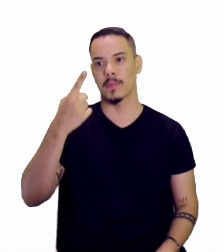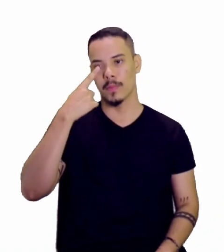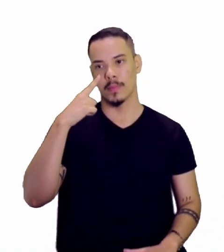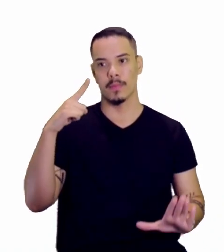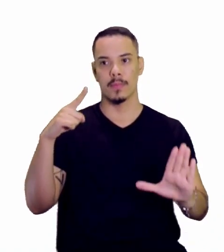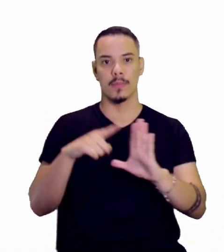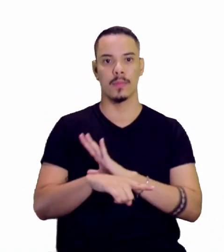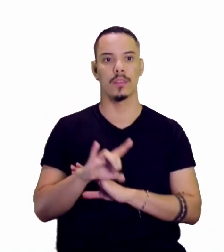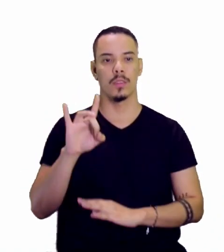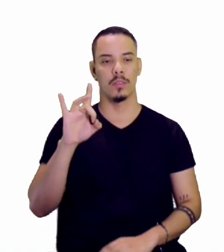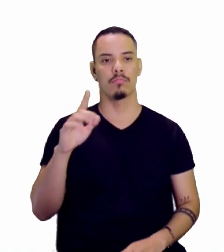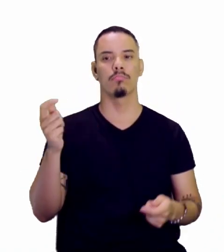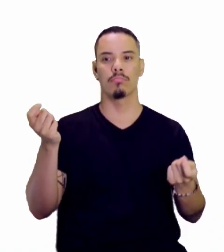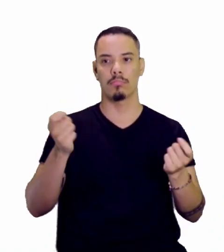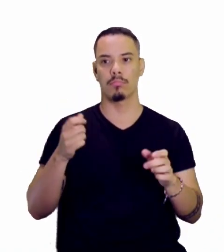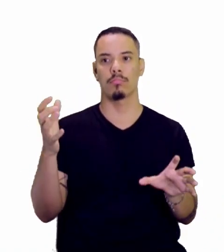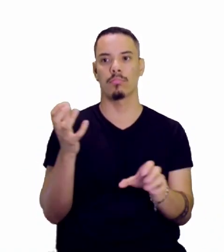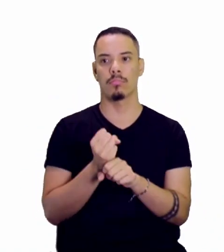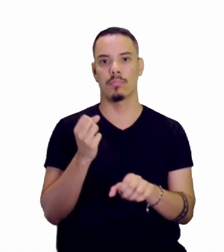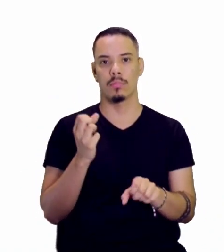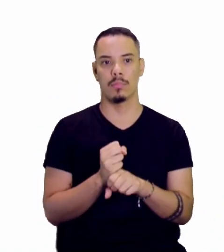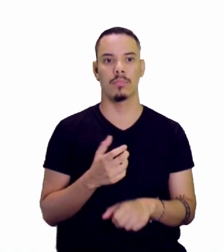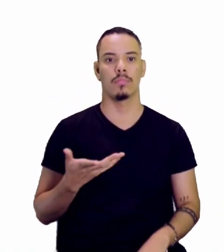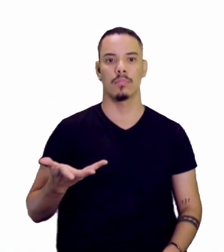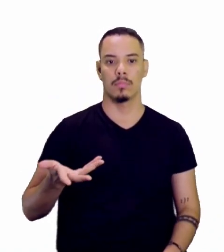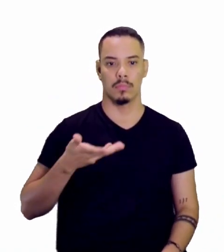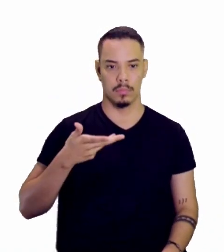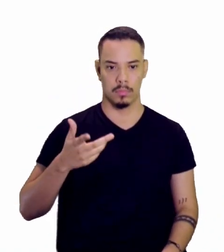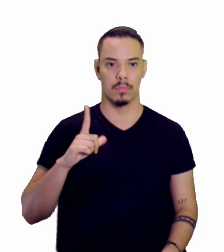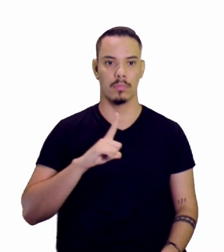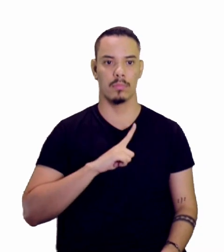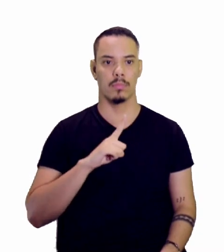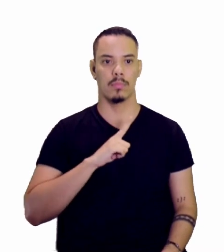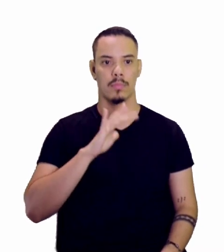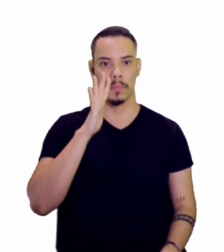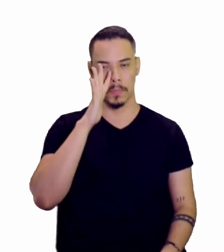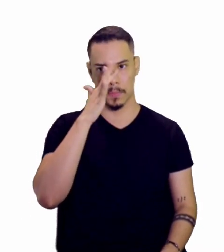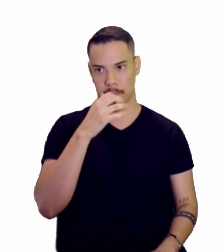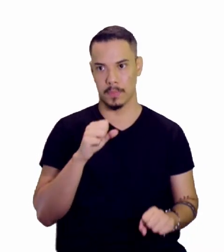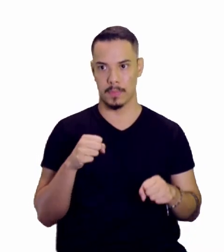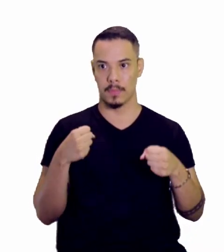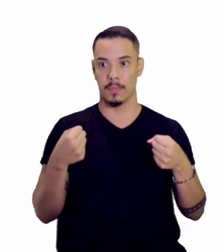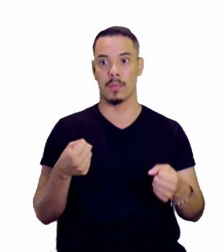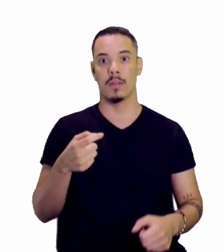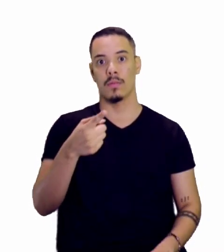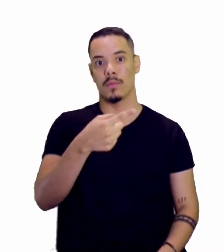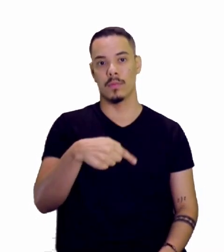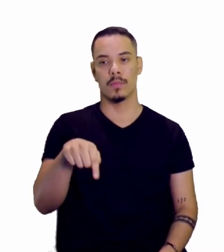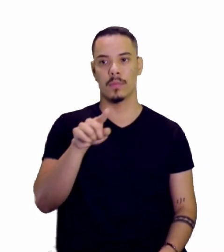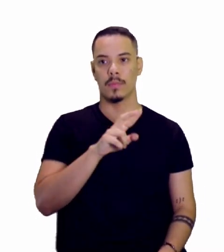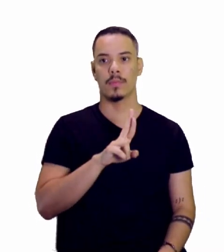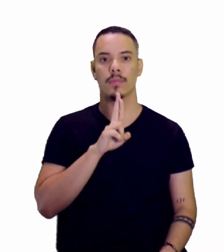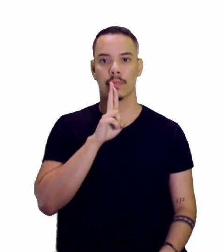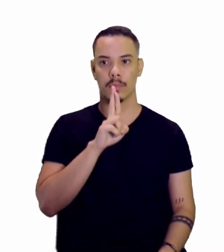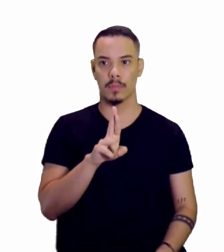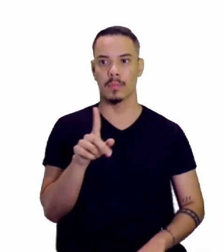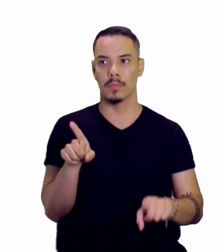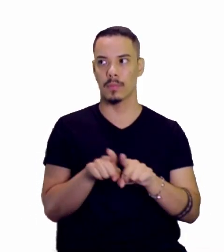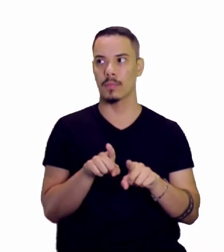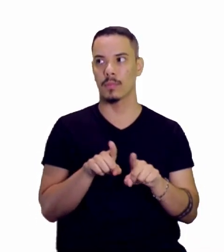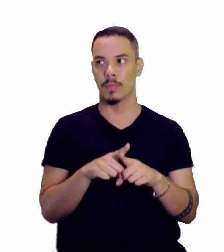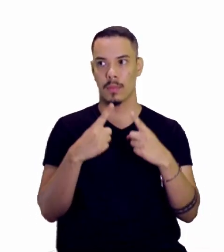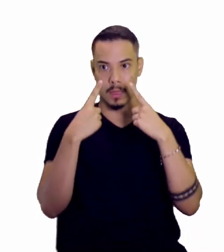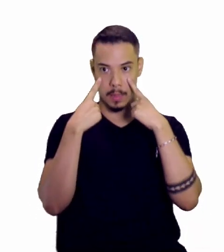né, Décio, que dá para calcular as acelerações, já que a gente tem uma resultante de cada lado, para você né? responder... Interessante, né, Deise? Que para